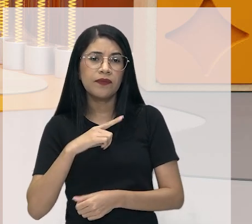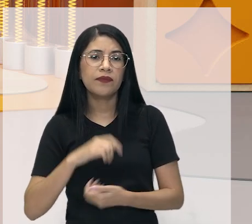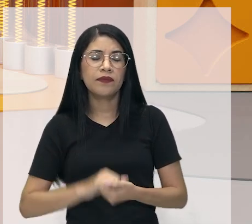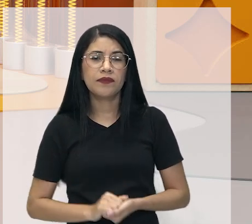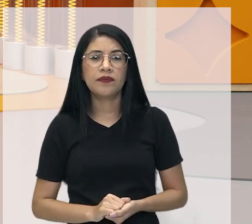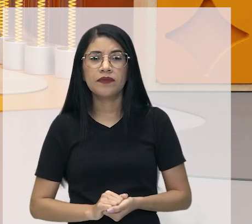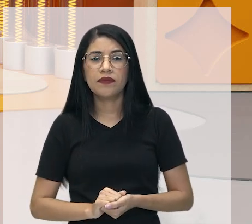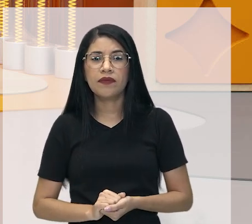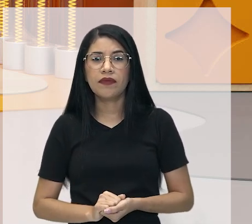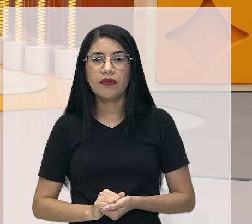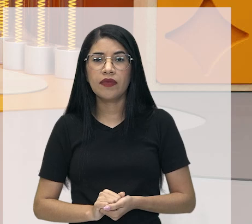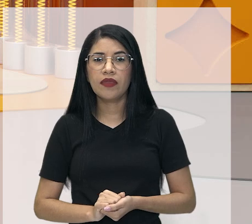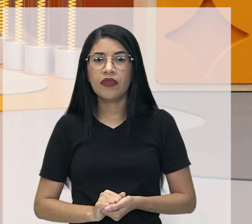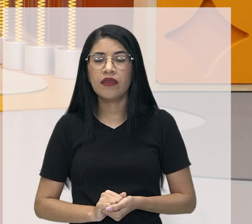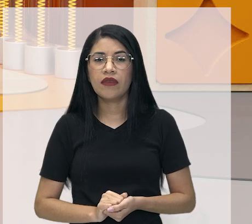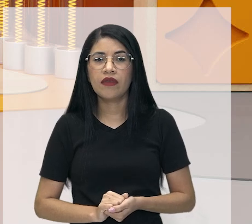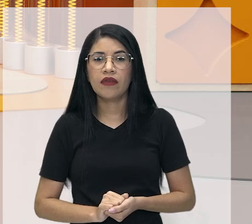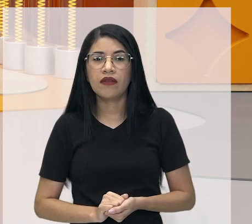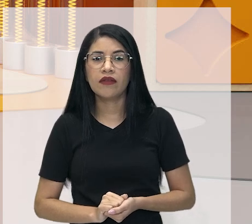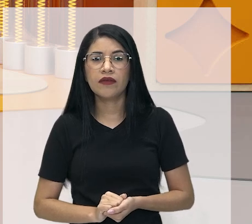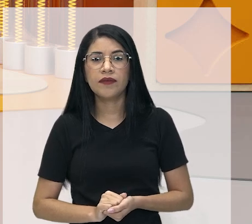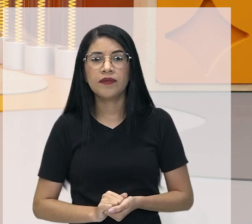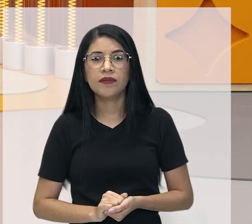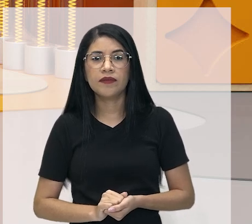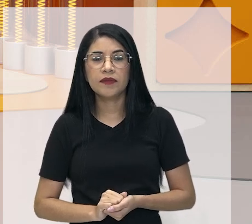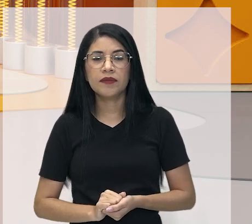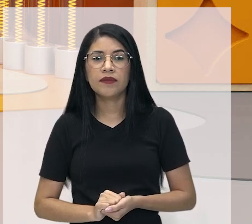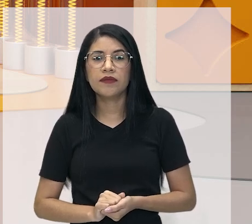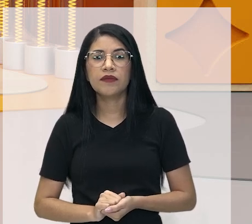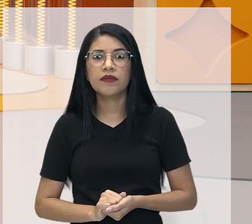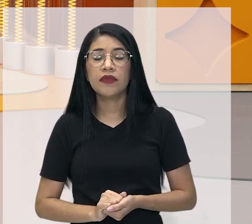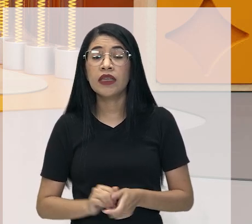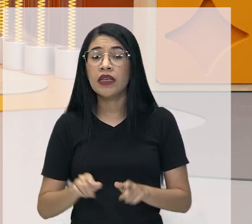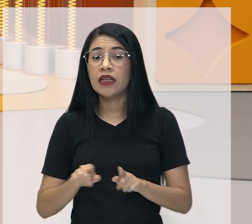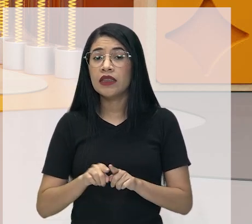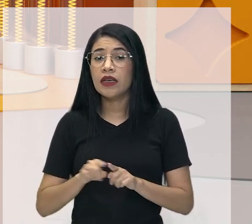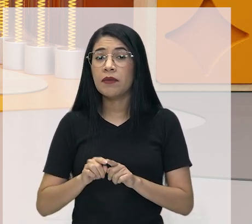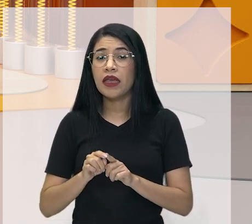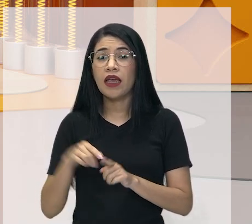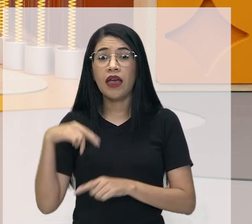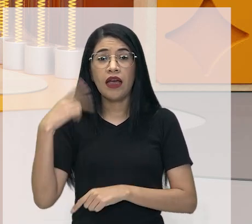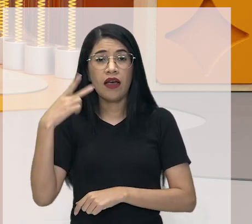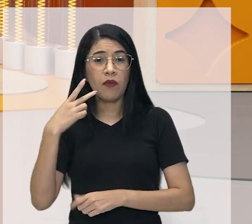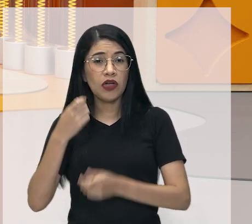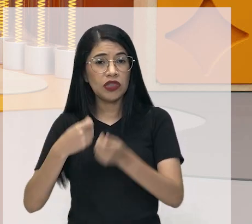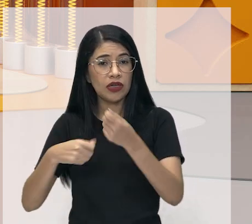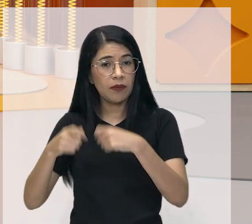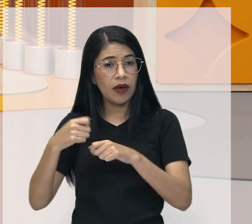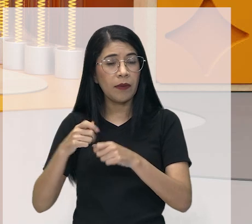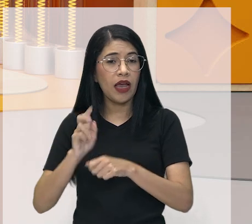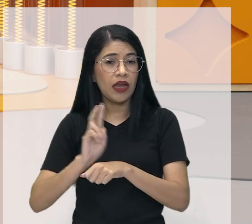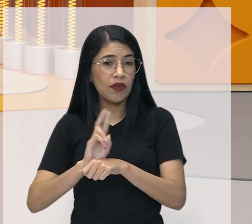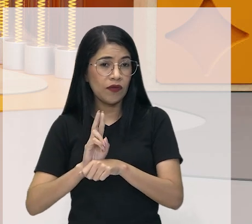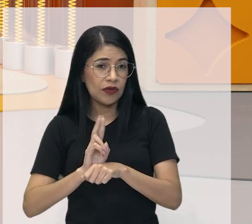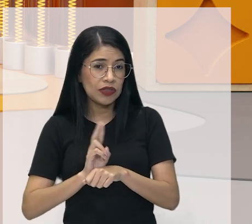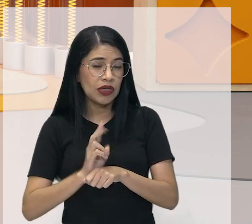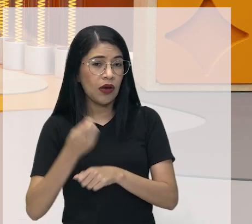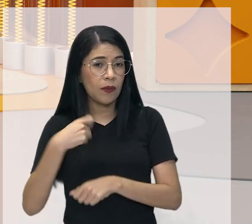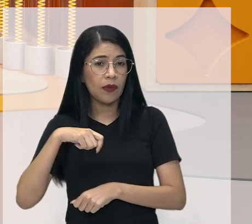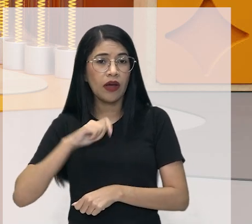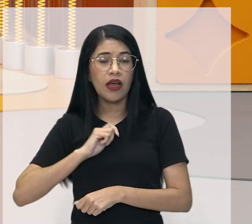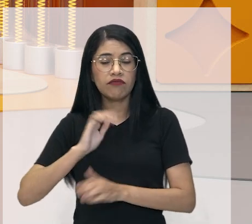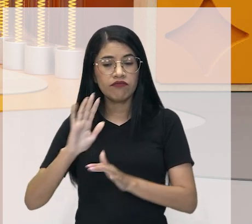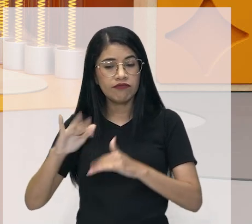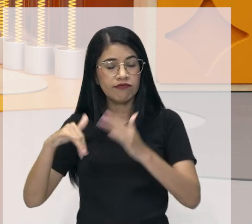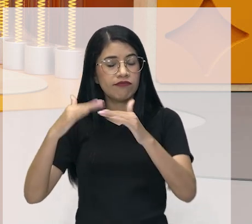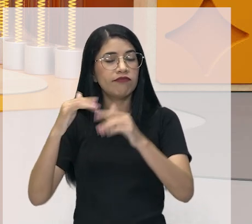União Europeia passou nos últimos tempos. Nós temos uma política monetária e fiscal que é altamente desenvolvida, e isso é